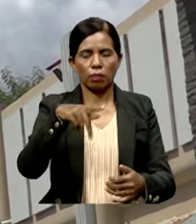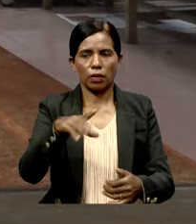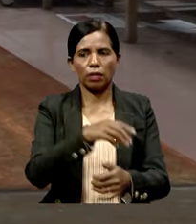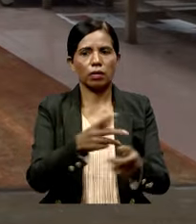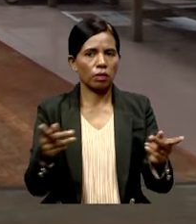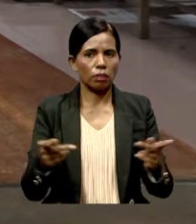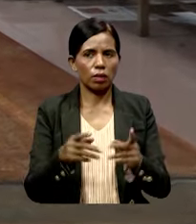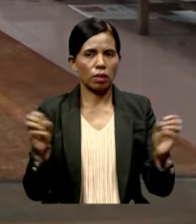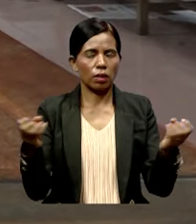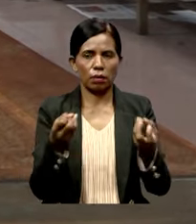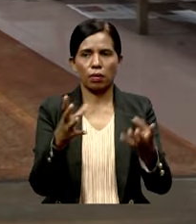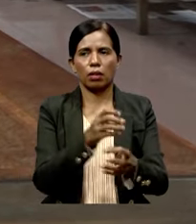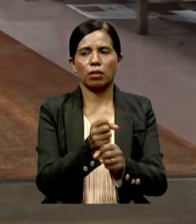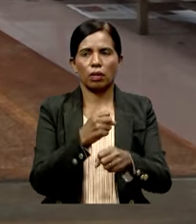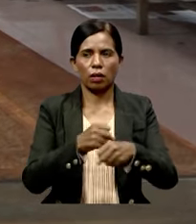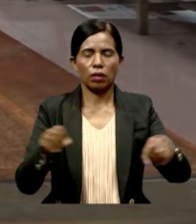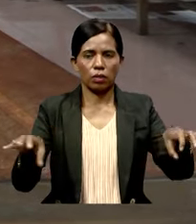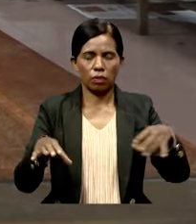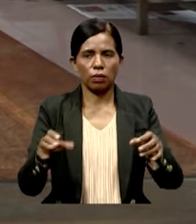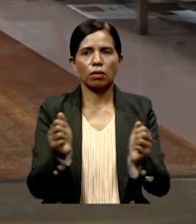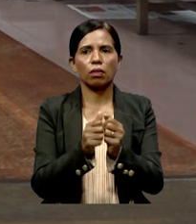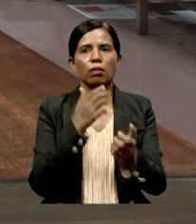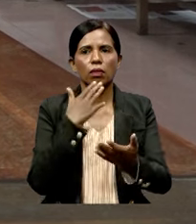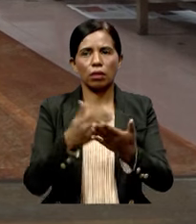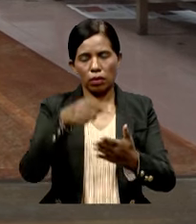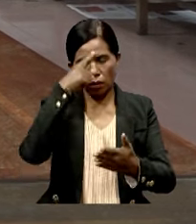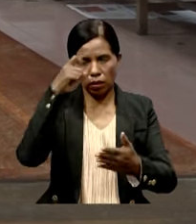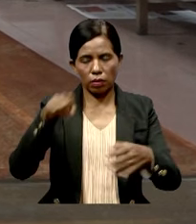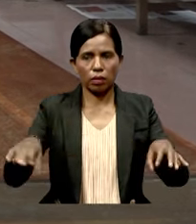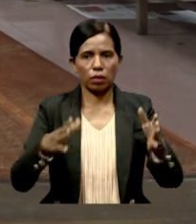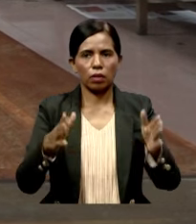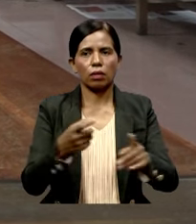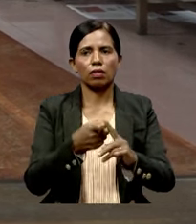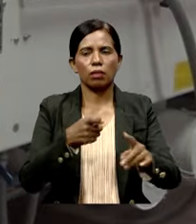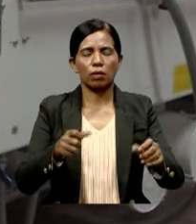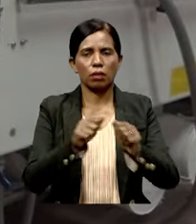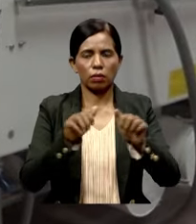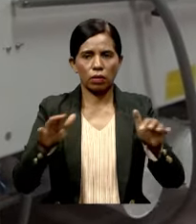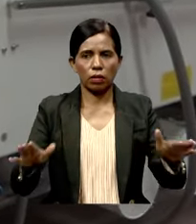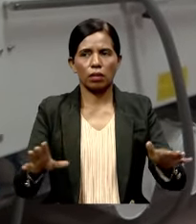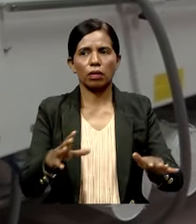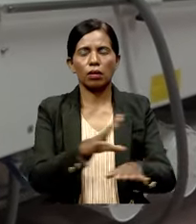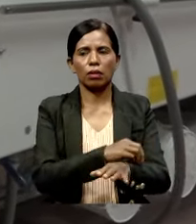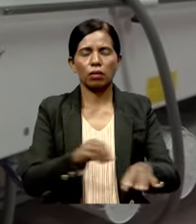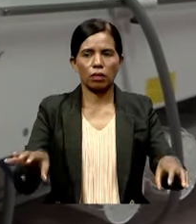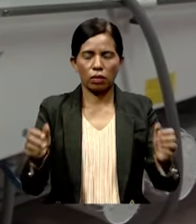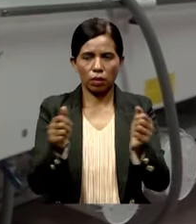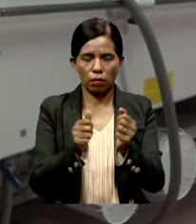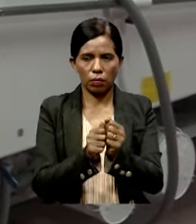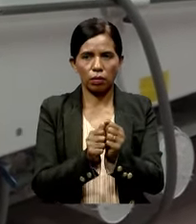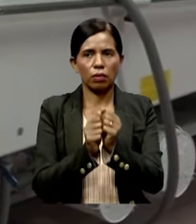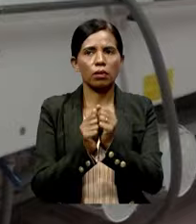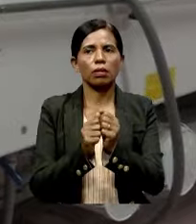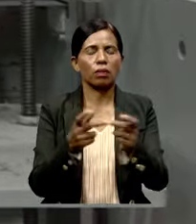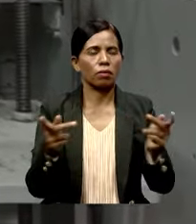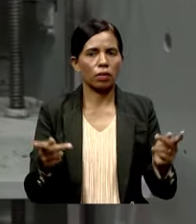la suficiente ona, rode hala o serviço rodiak, tamo funcionário sira husi parte administração no oficina serviço a mutu gate, no